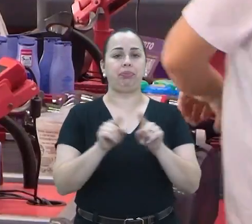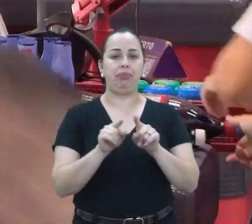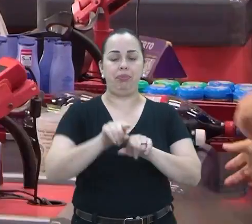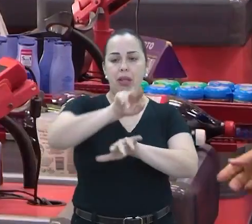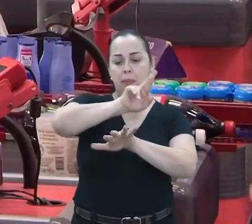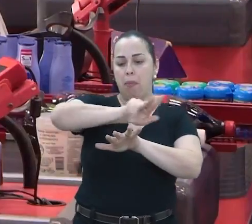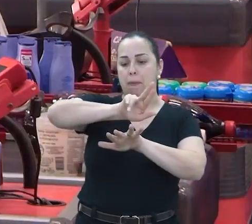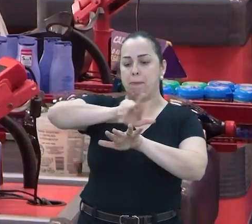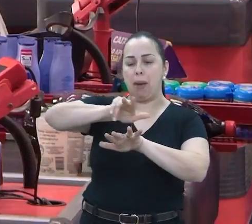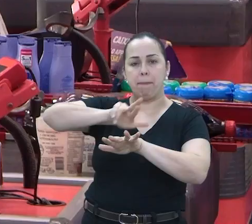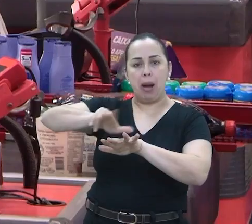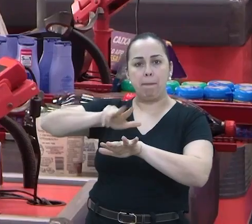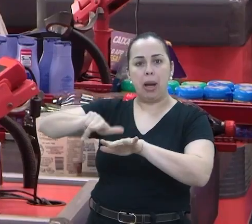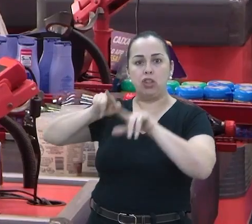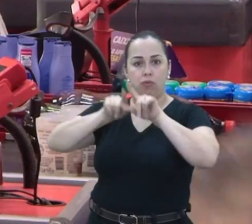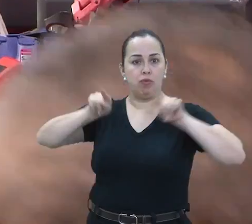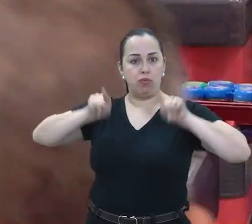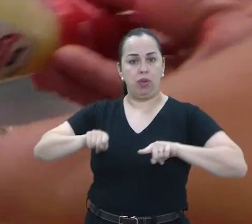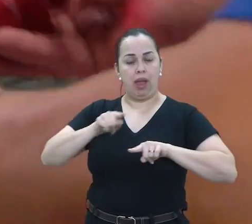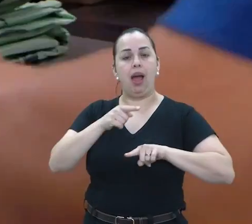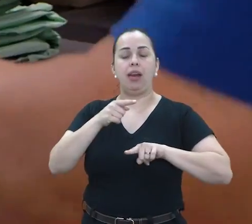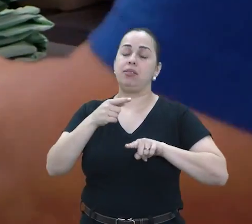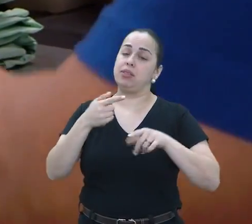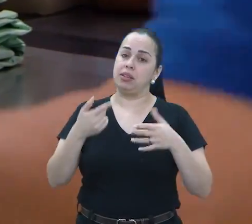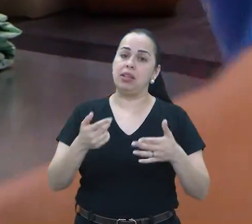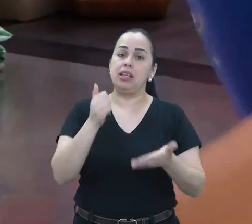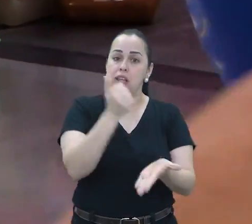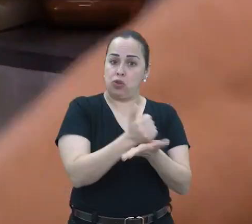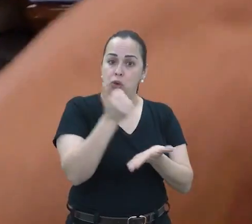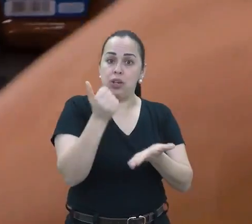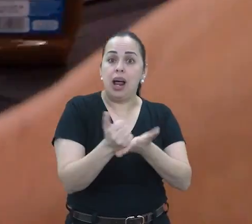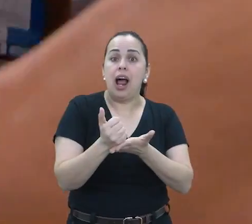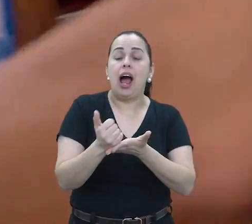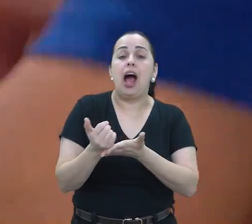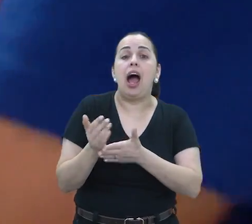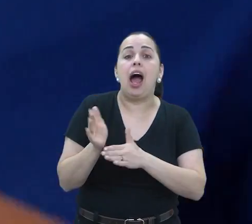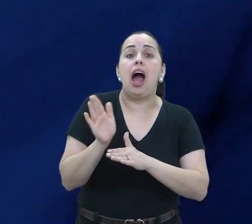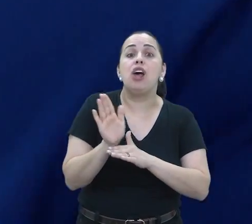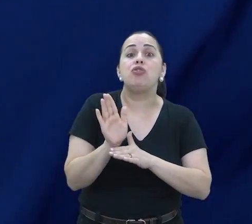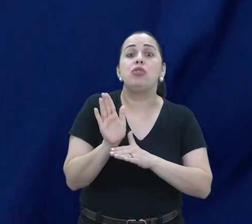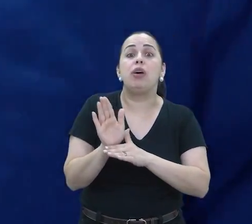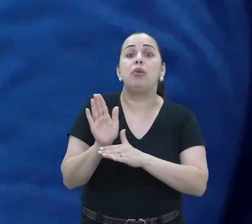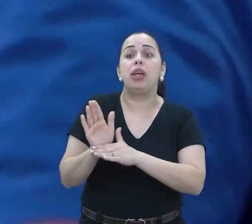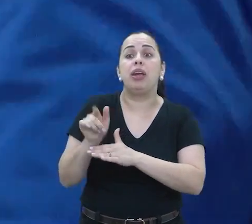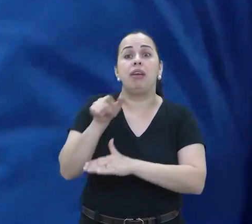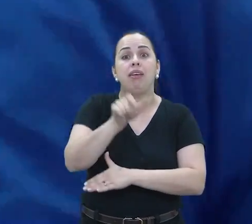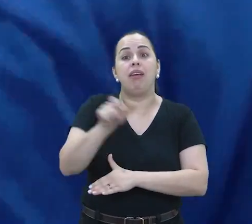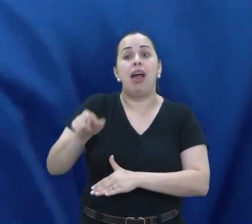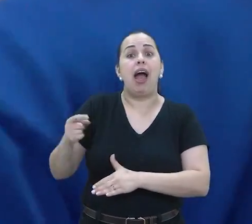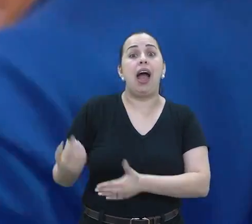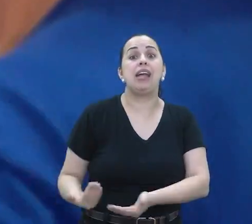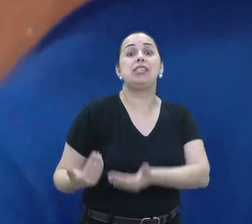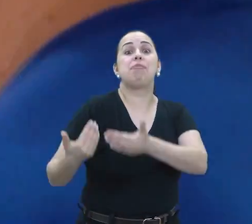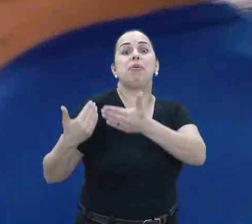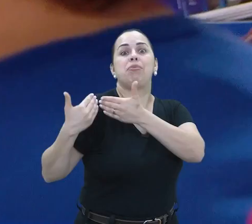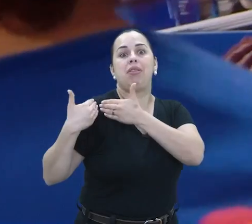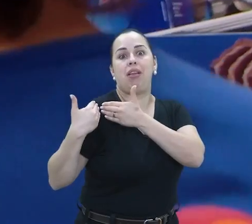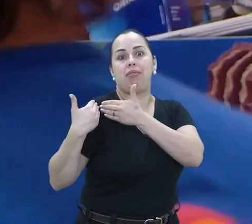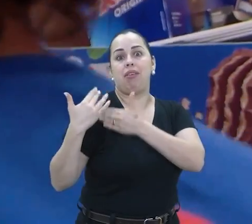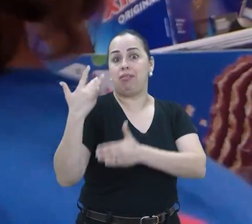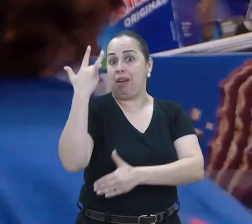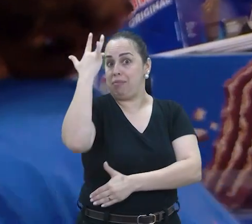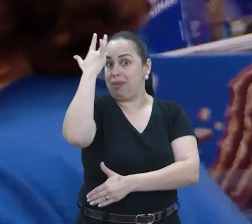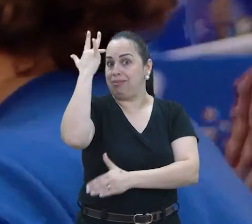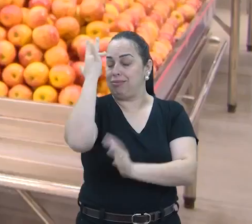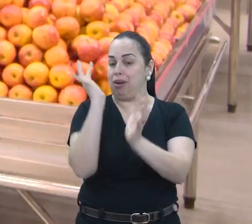da diversidade no quadro de funcionários, as contratações ajudaram a aumentar o comprometimento e a maturidade